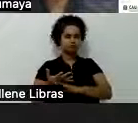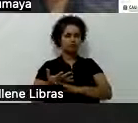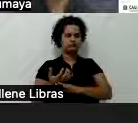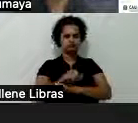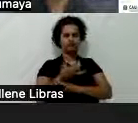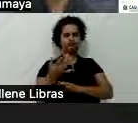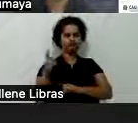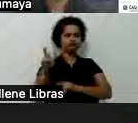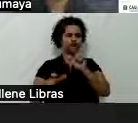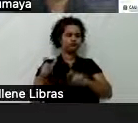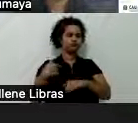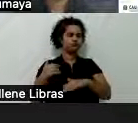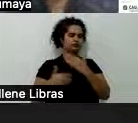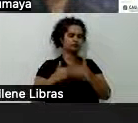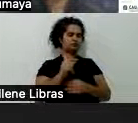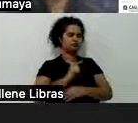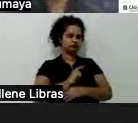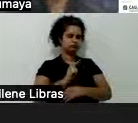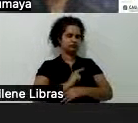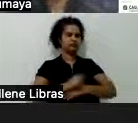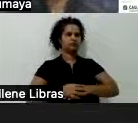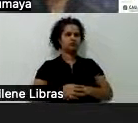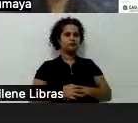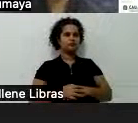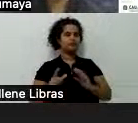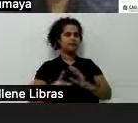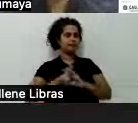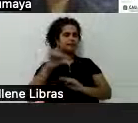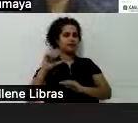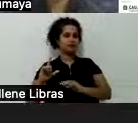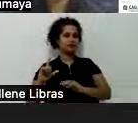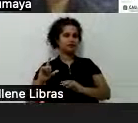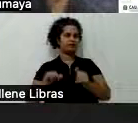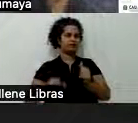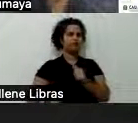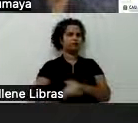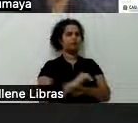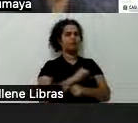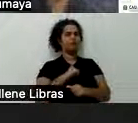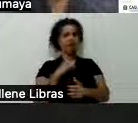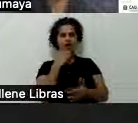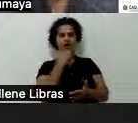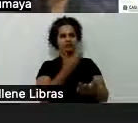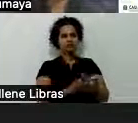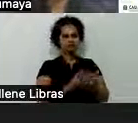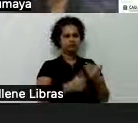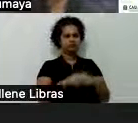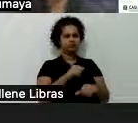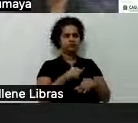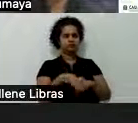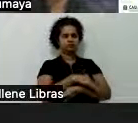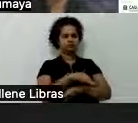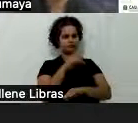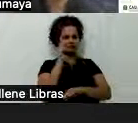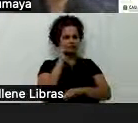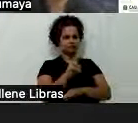atores ao longo do processo. O antes e depois, uma mudança dramática no redesenho da rua, dá para ver aqui nas